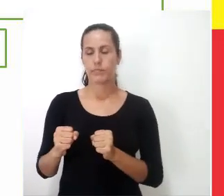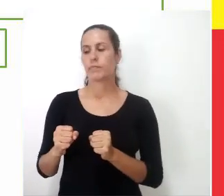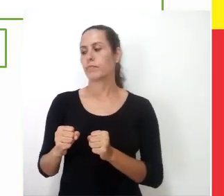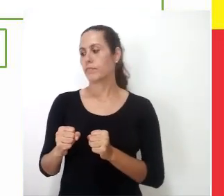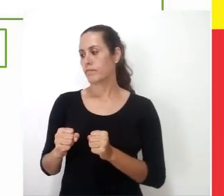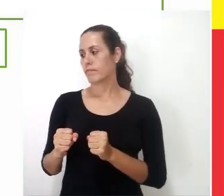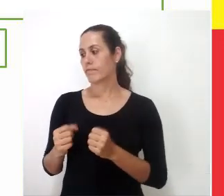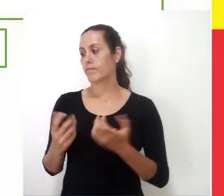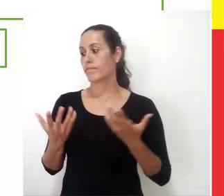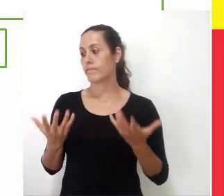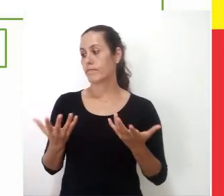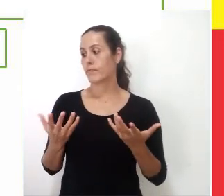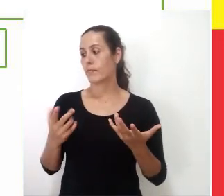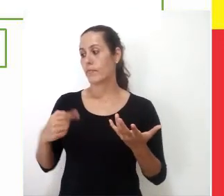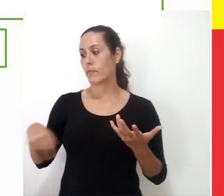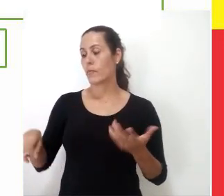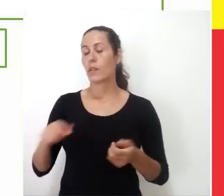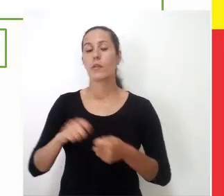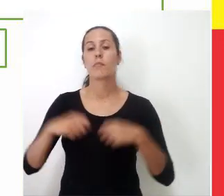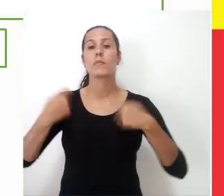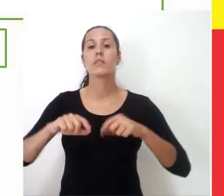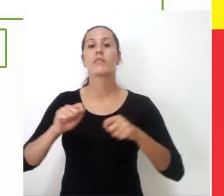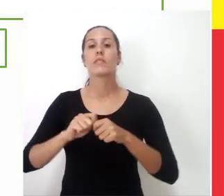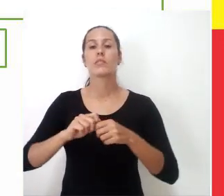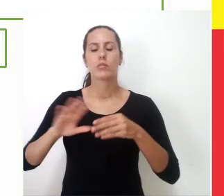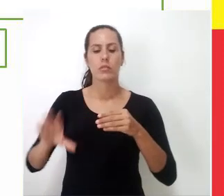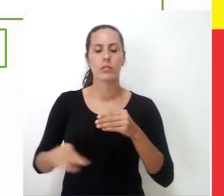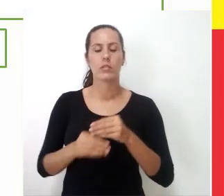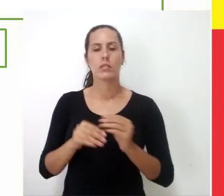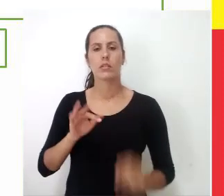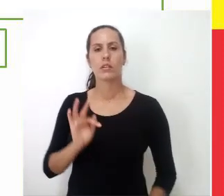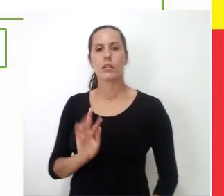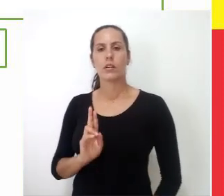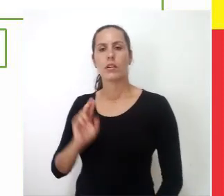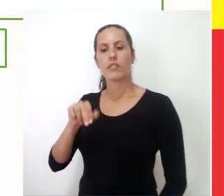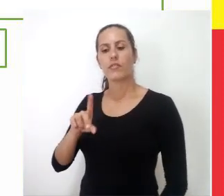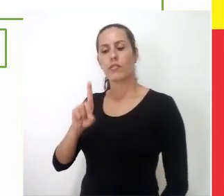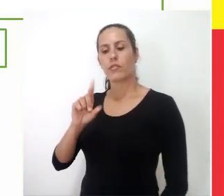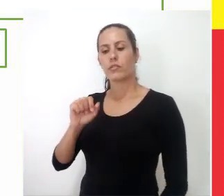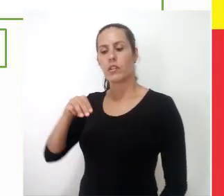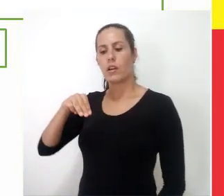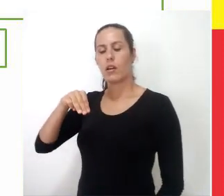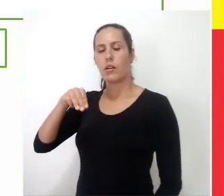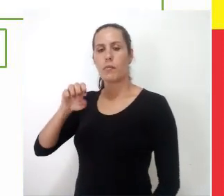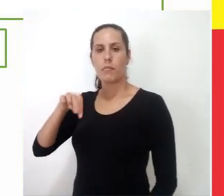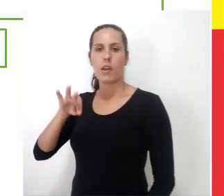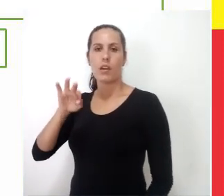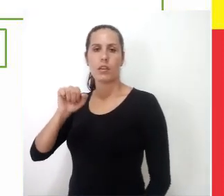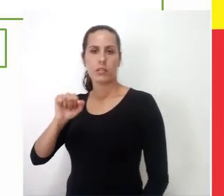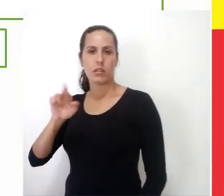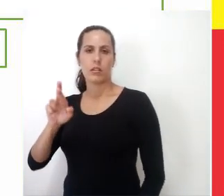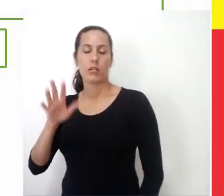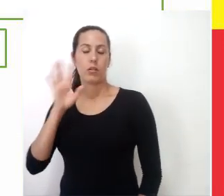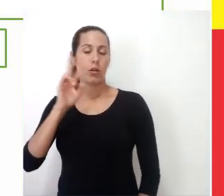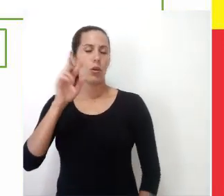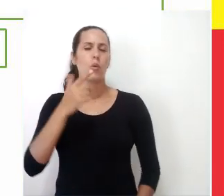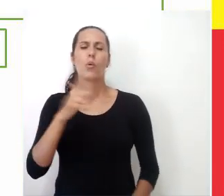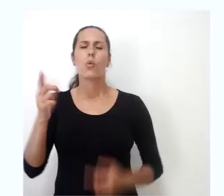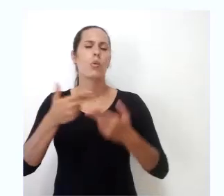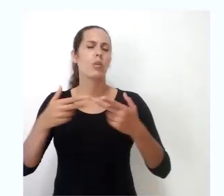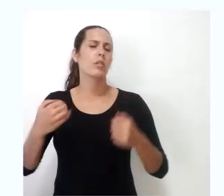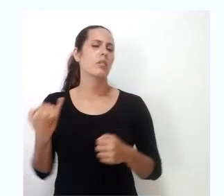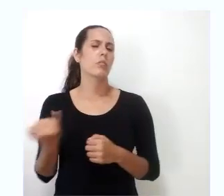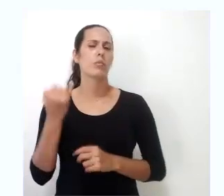poder, persuasão. Você tem que fundamentar para persuadir. Outra questão